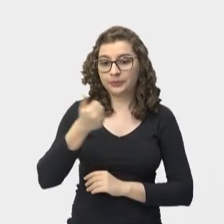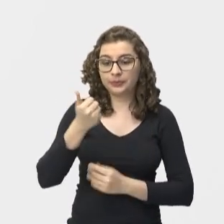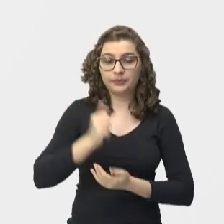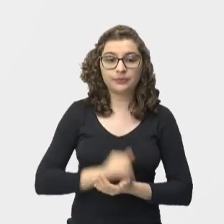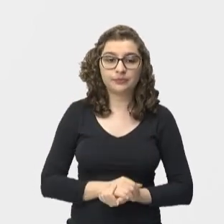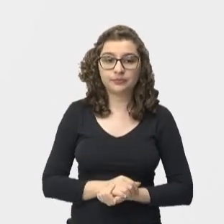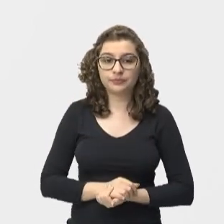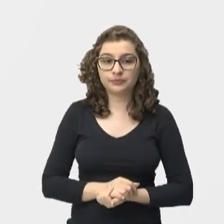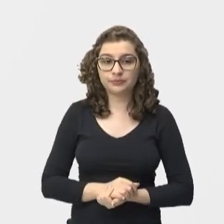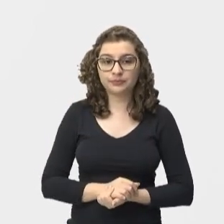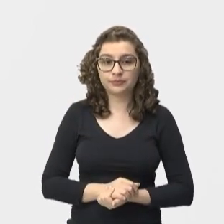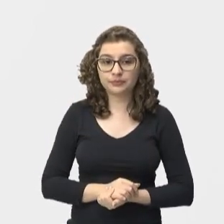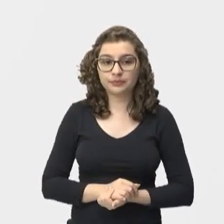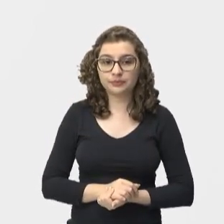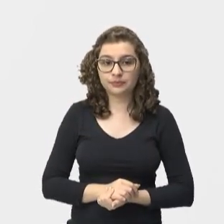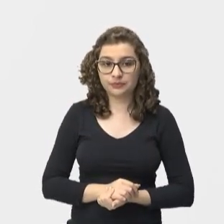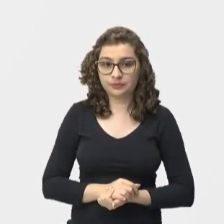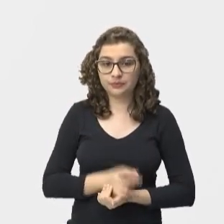Agentes